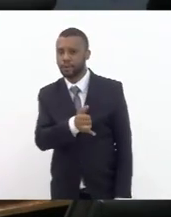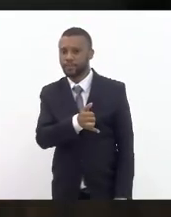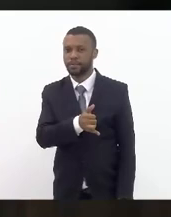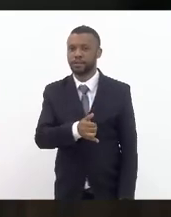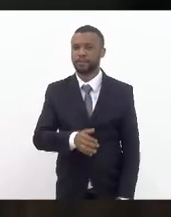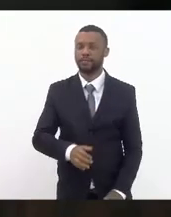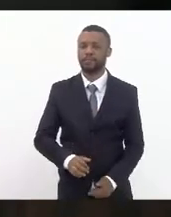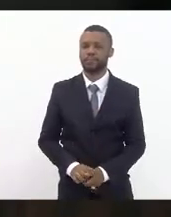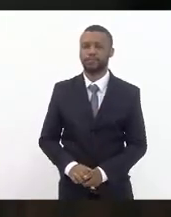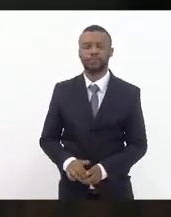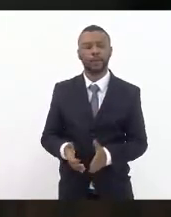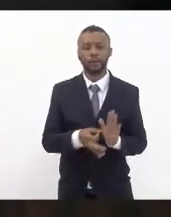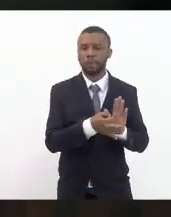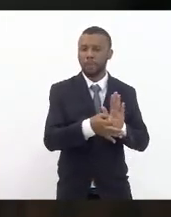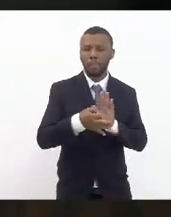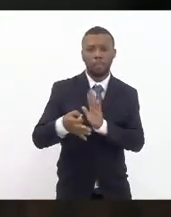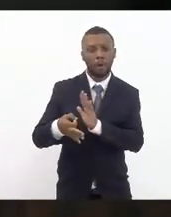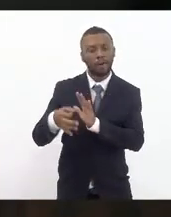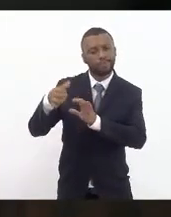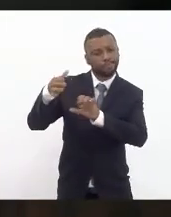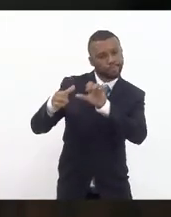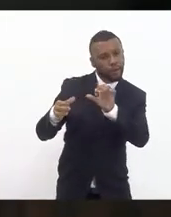Os pareceres emitidos em discussão.